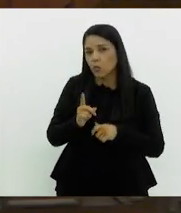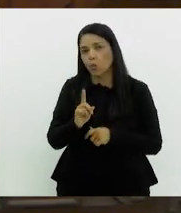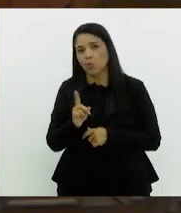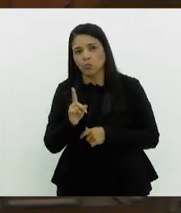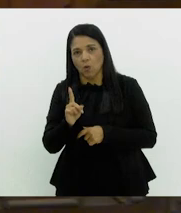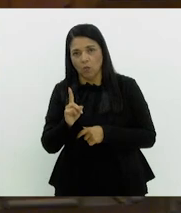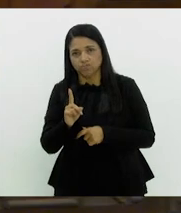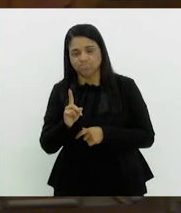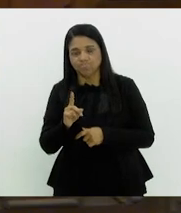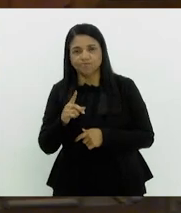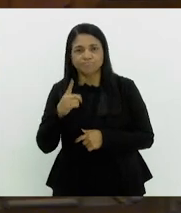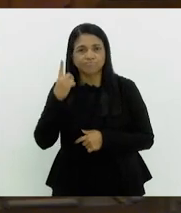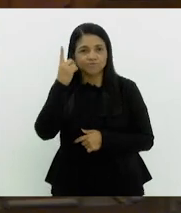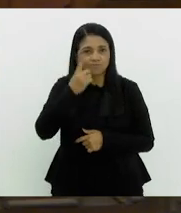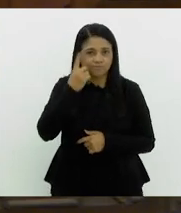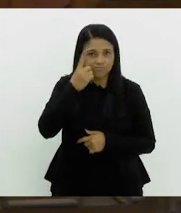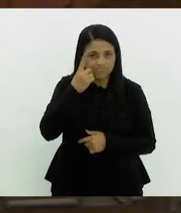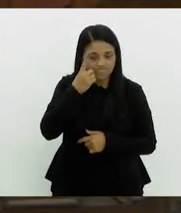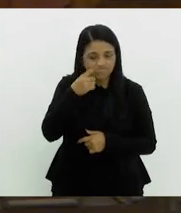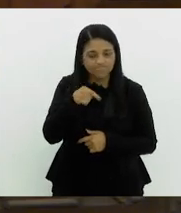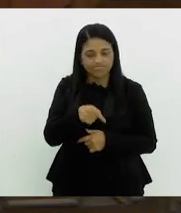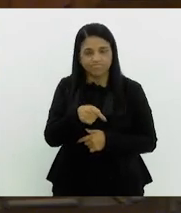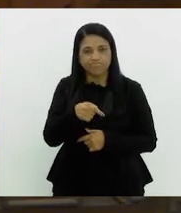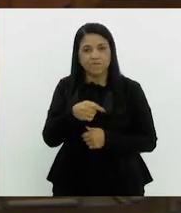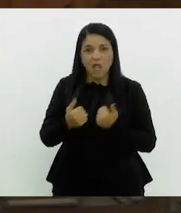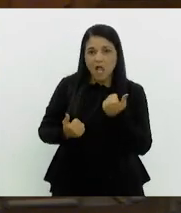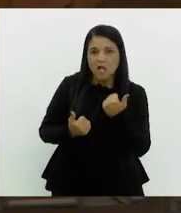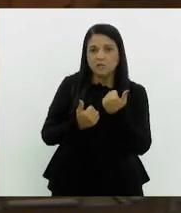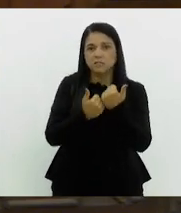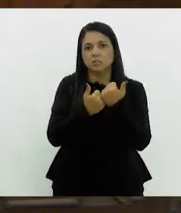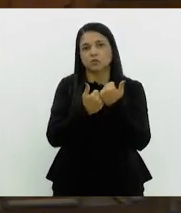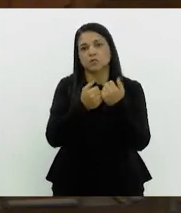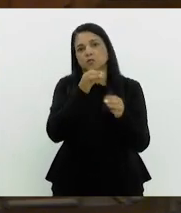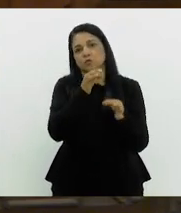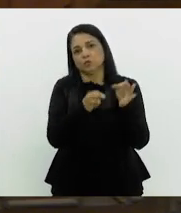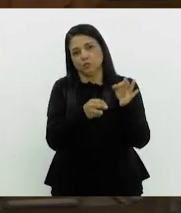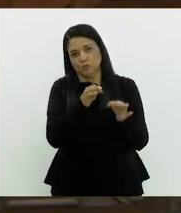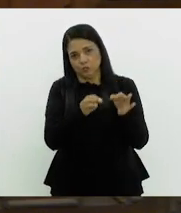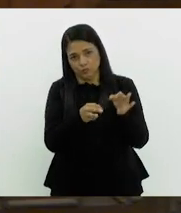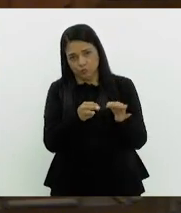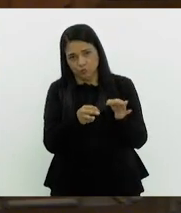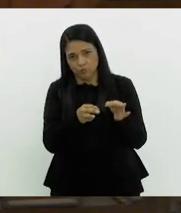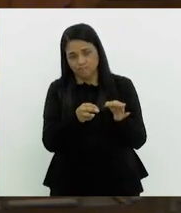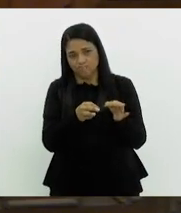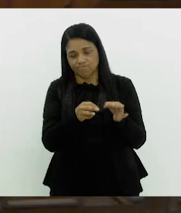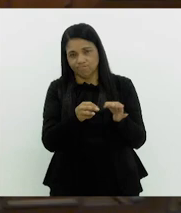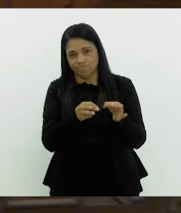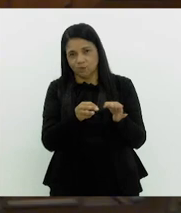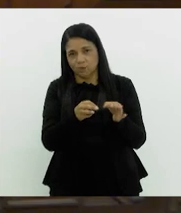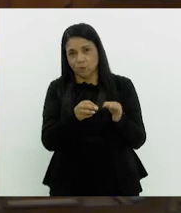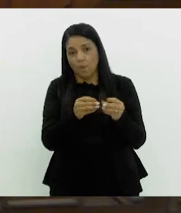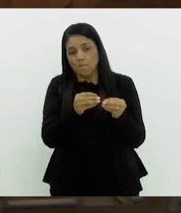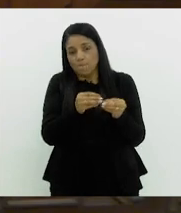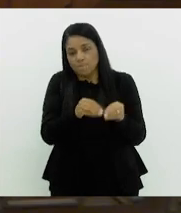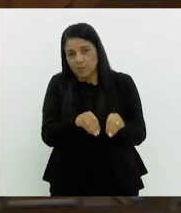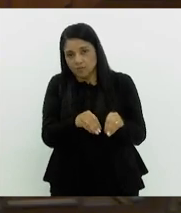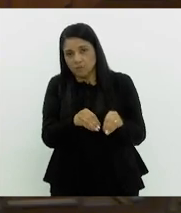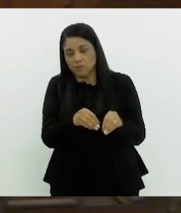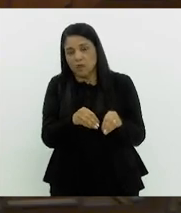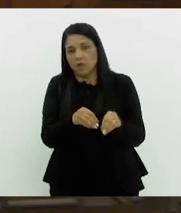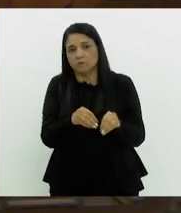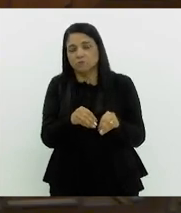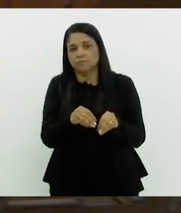valer dessa assessoria jurídica quando ferido no uso ou no proferimento de